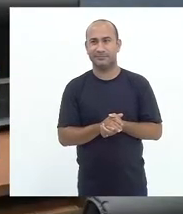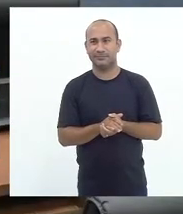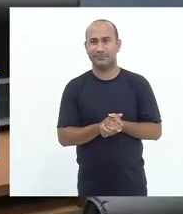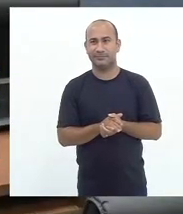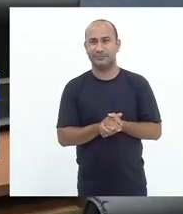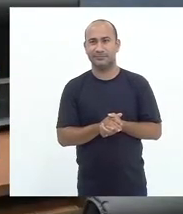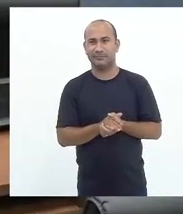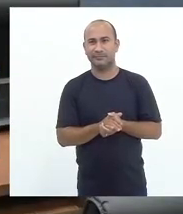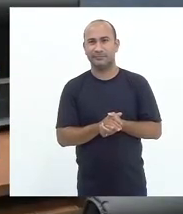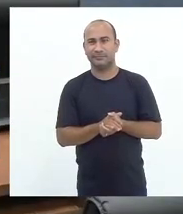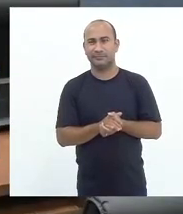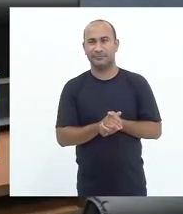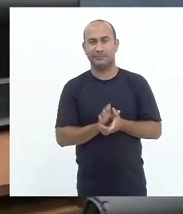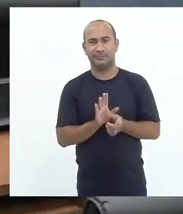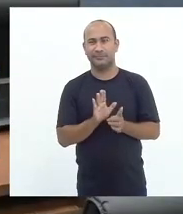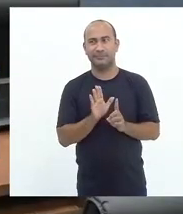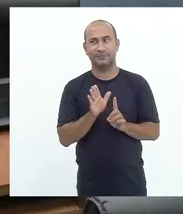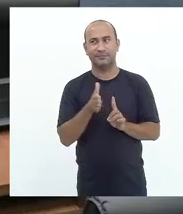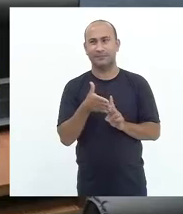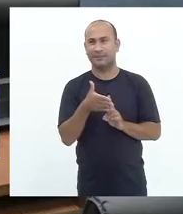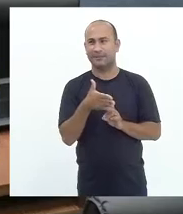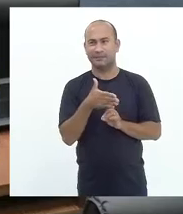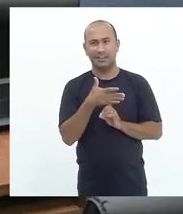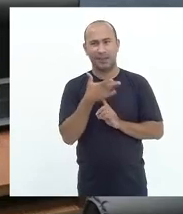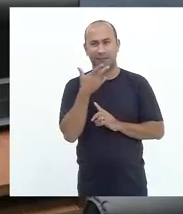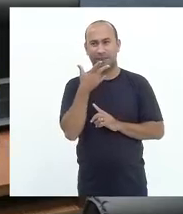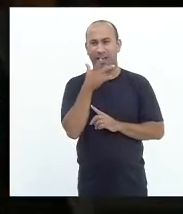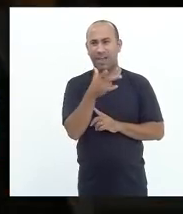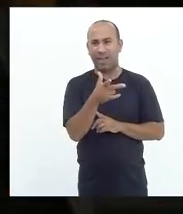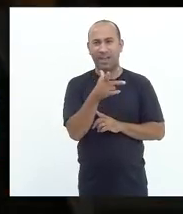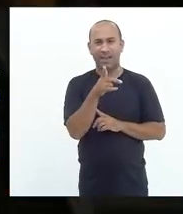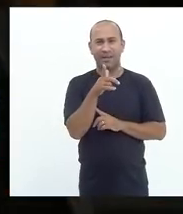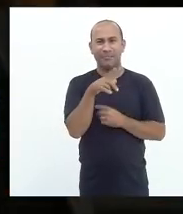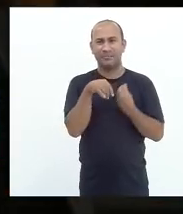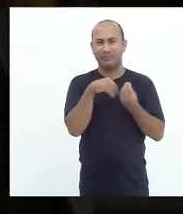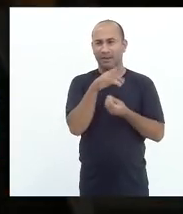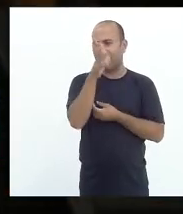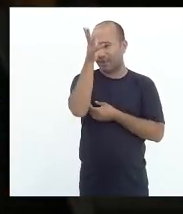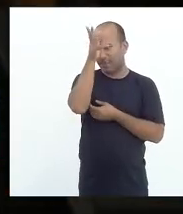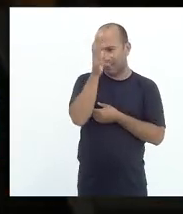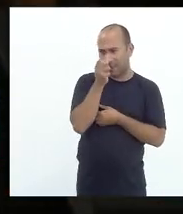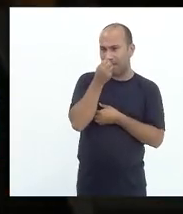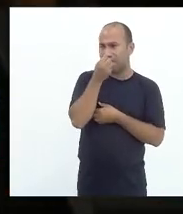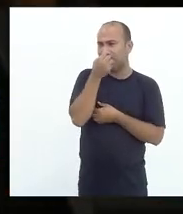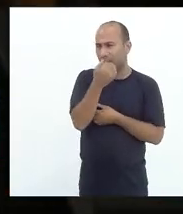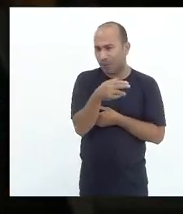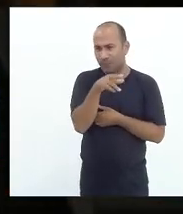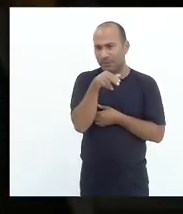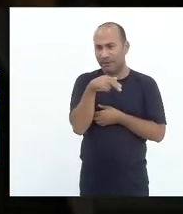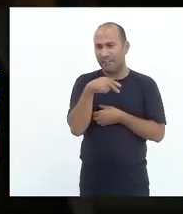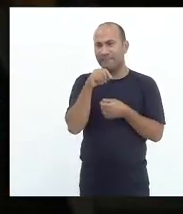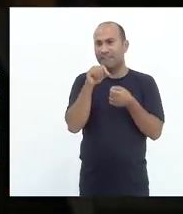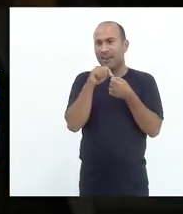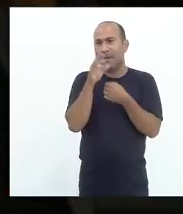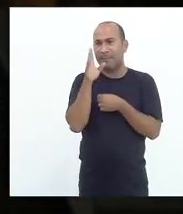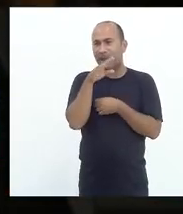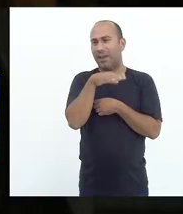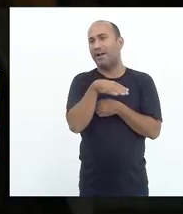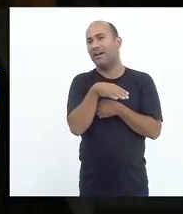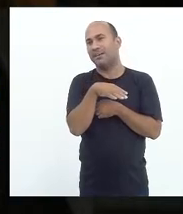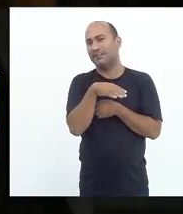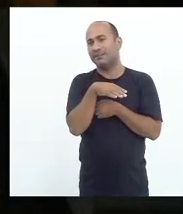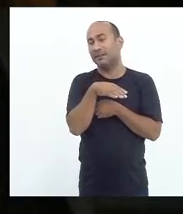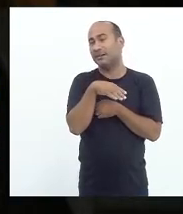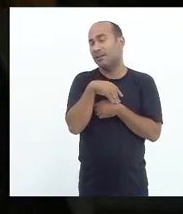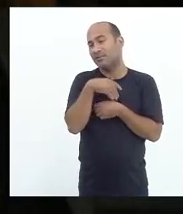Prevenção e caldo de galinha, um negócio assim. É sempre bom a gente ter, pelo sim, pelo